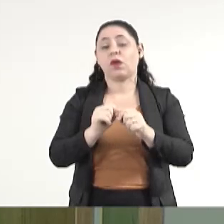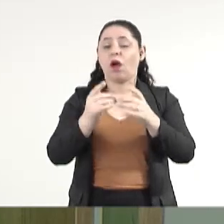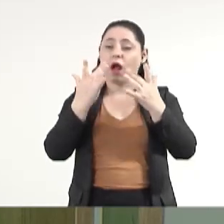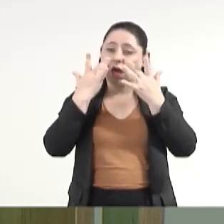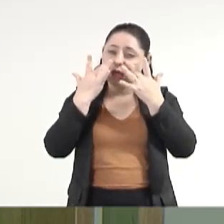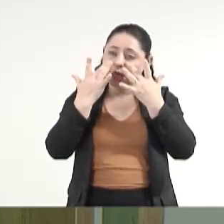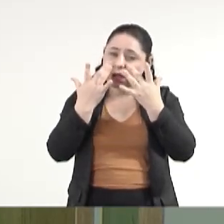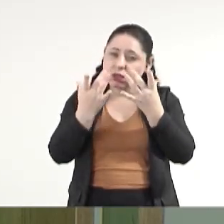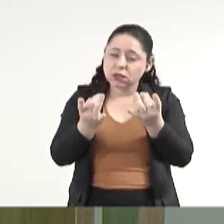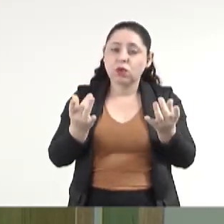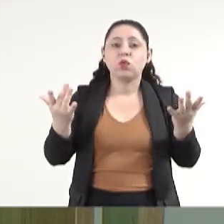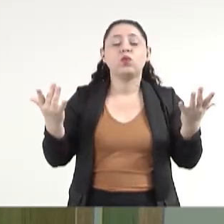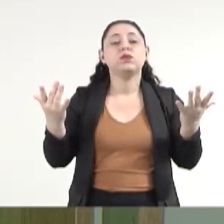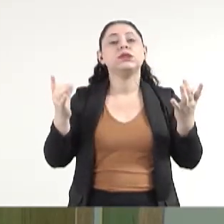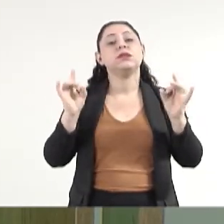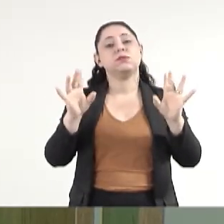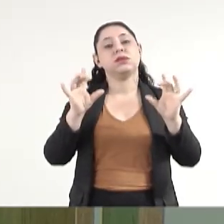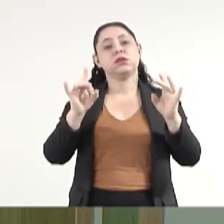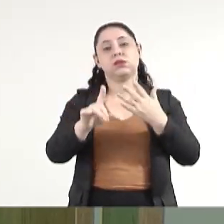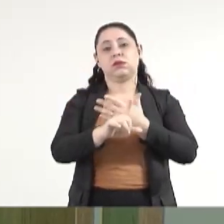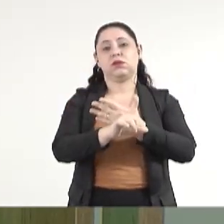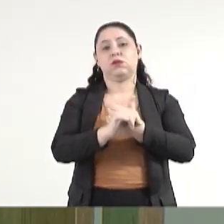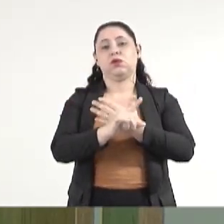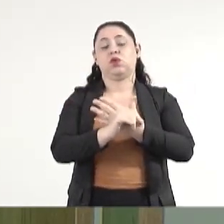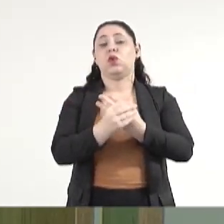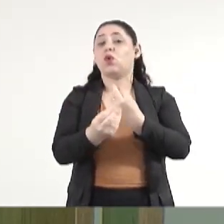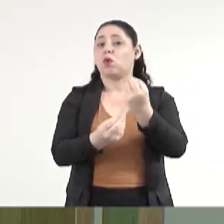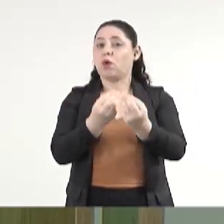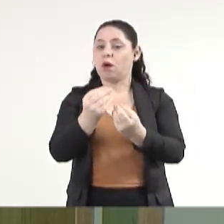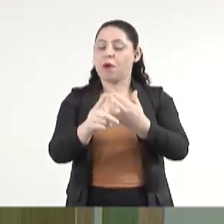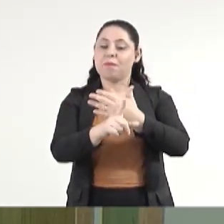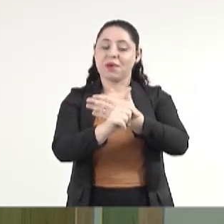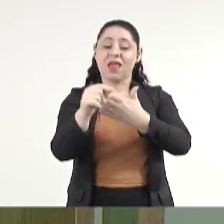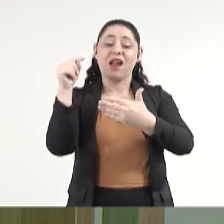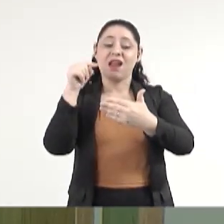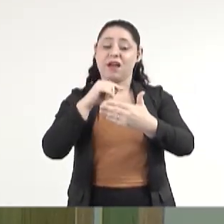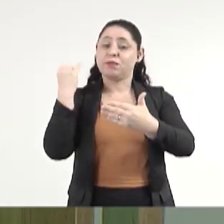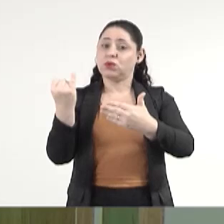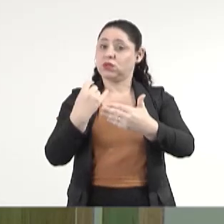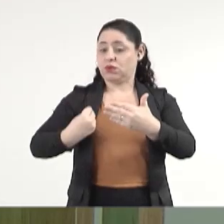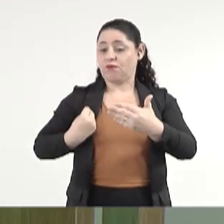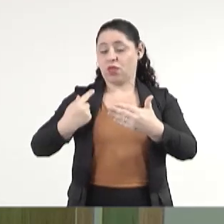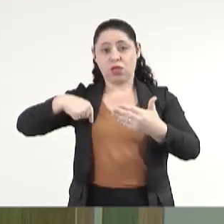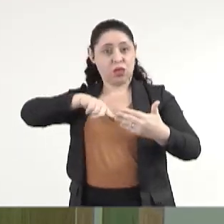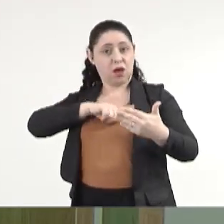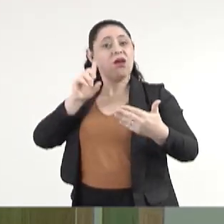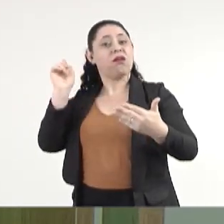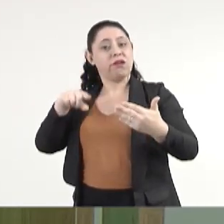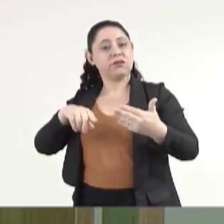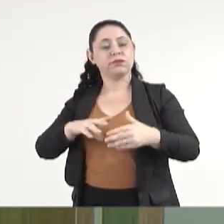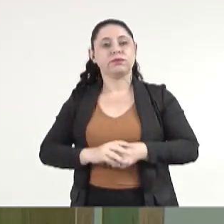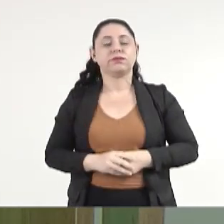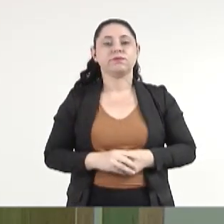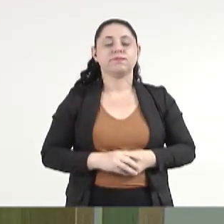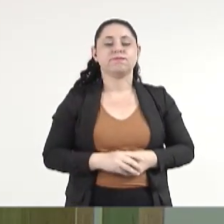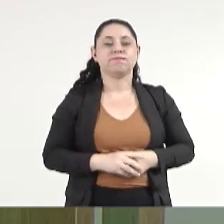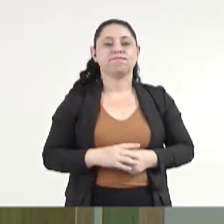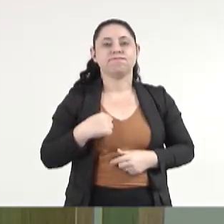dar uma atenção especial hoje ao Pantanal e o quanto o Pantanal é importante nas nossas vidas.